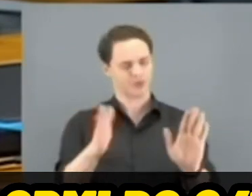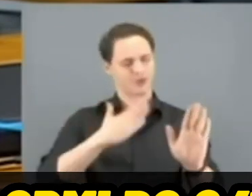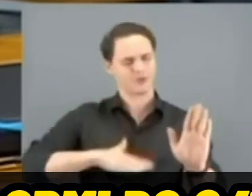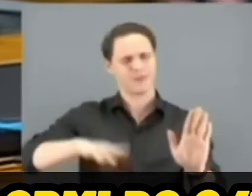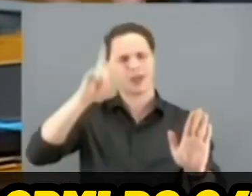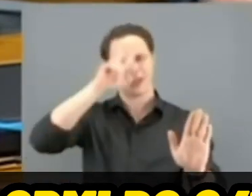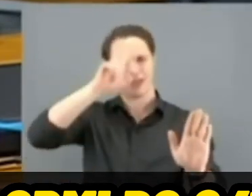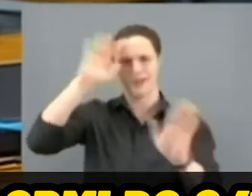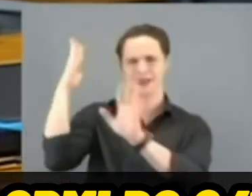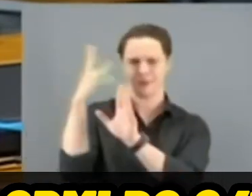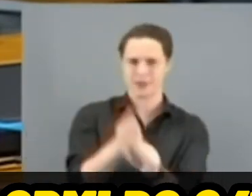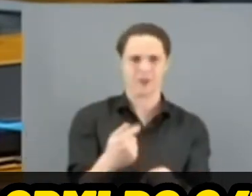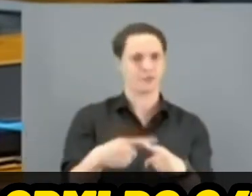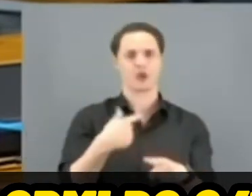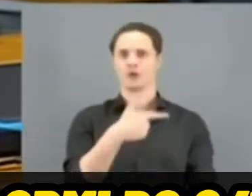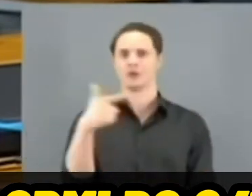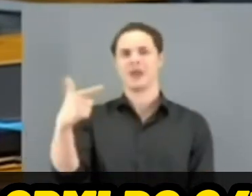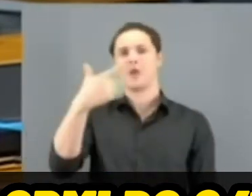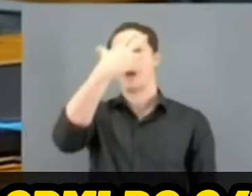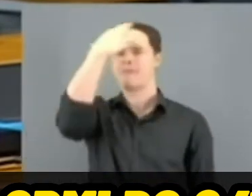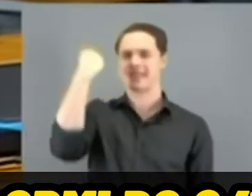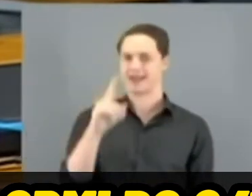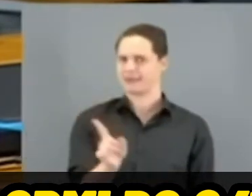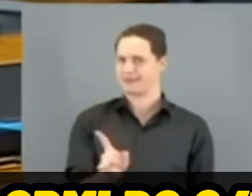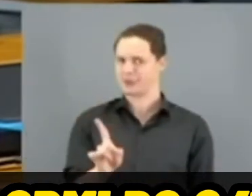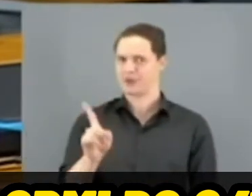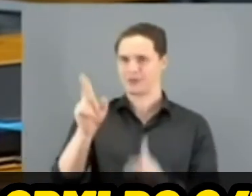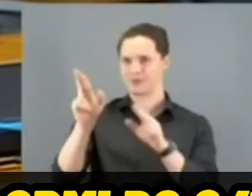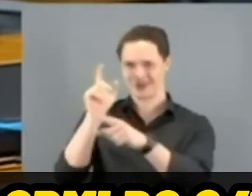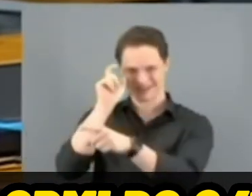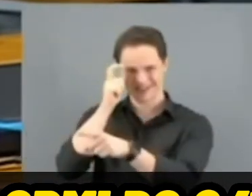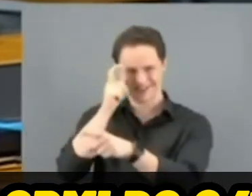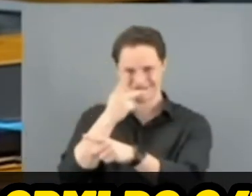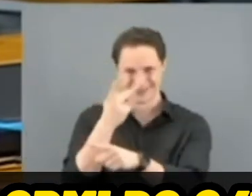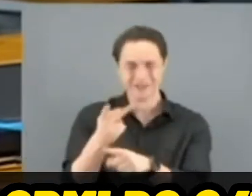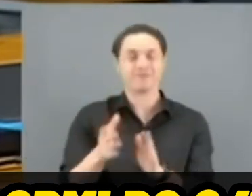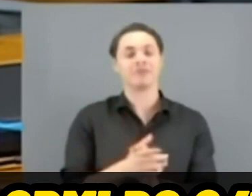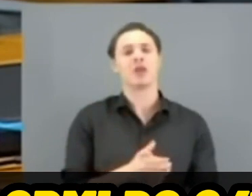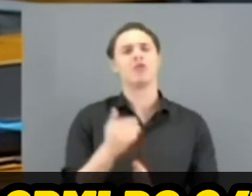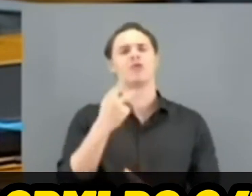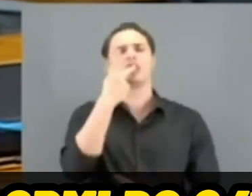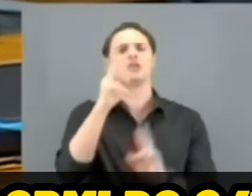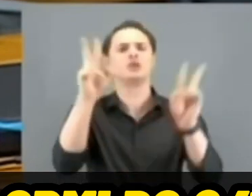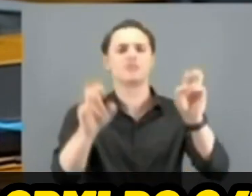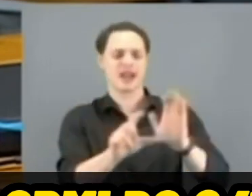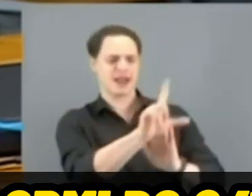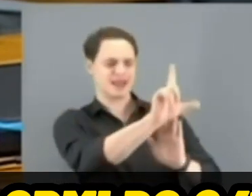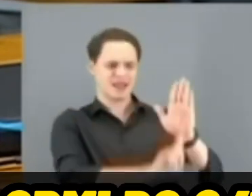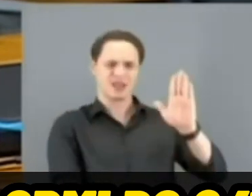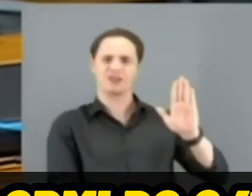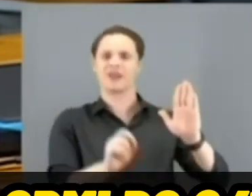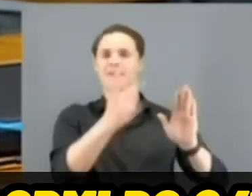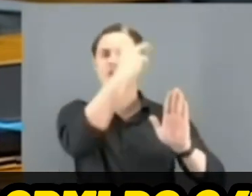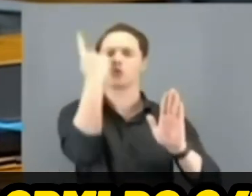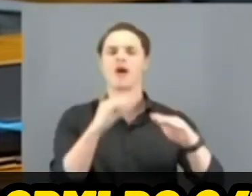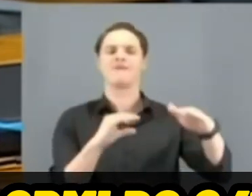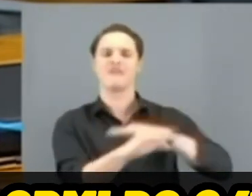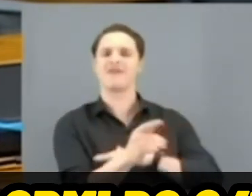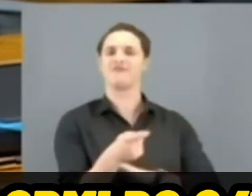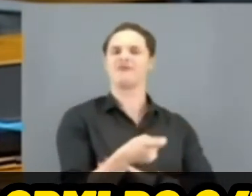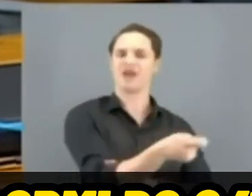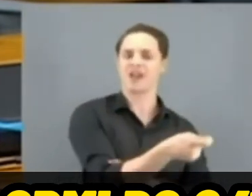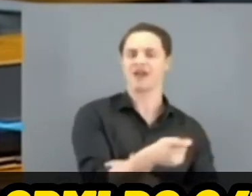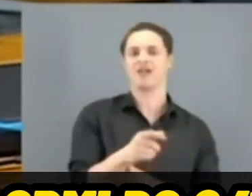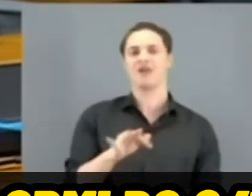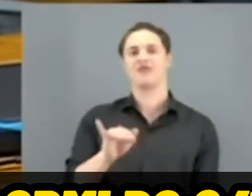relembrar aqui, porque eu não tenho amnésia, como a senadora Damares disse, com relação a listas de financiadores, mas